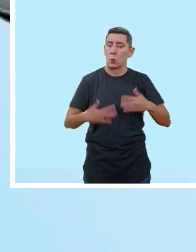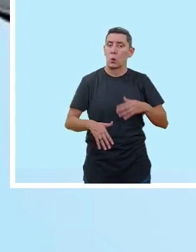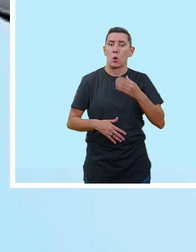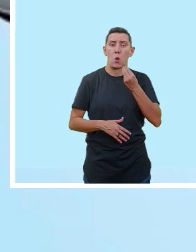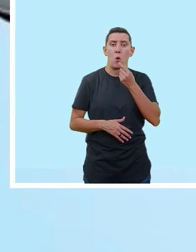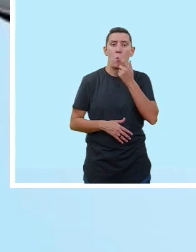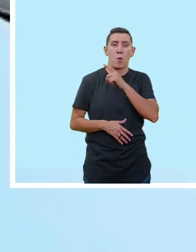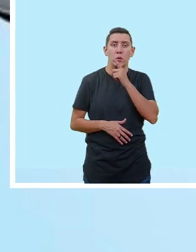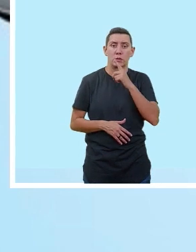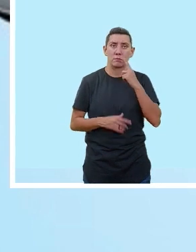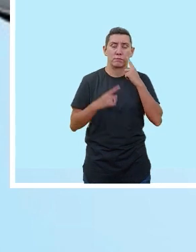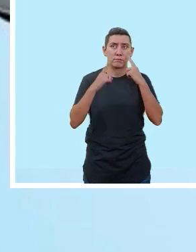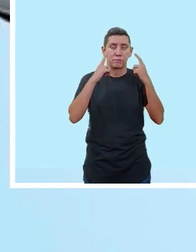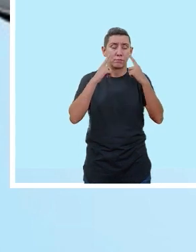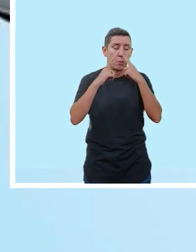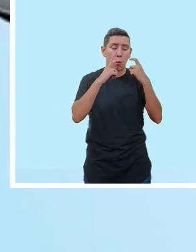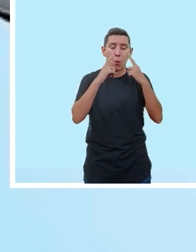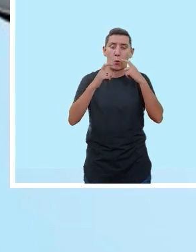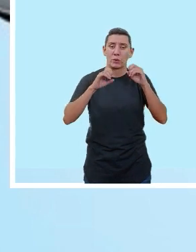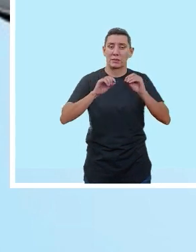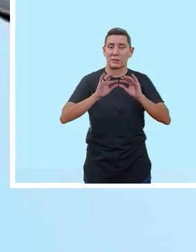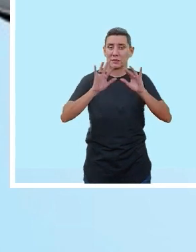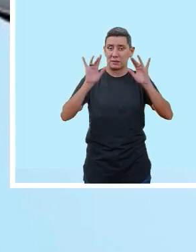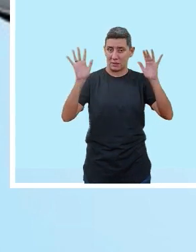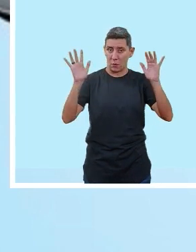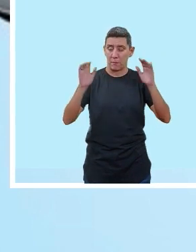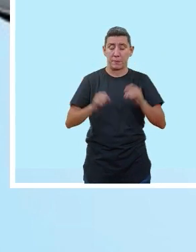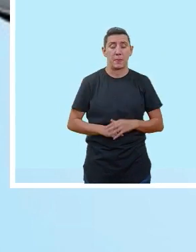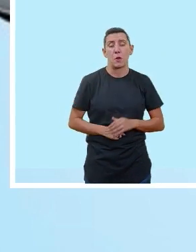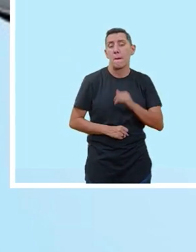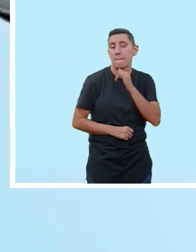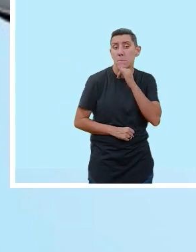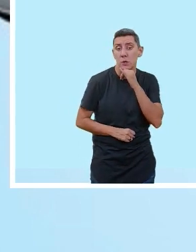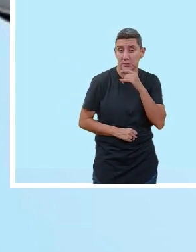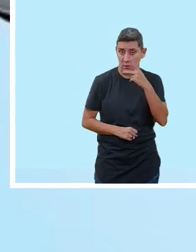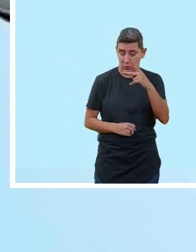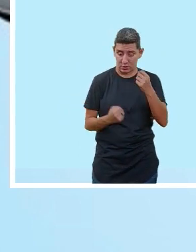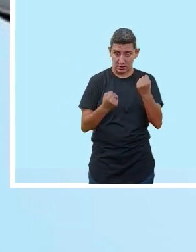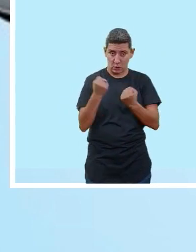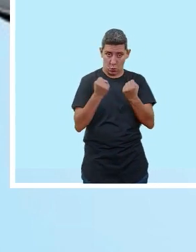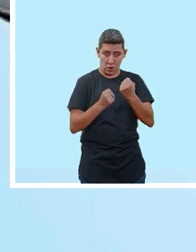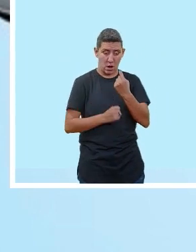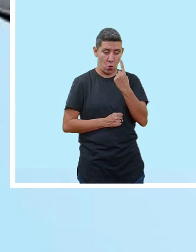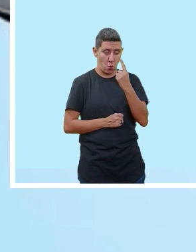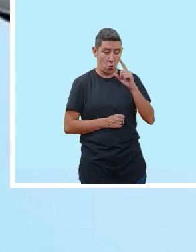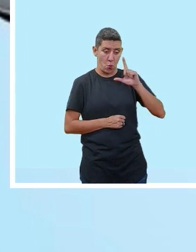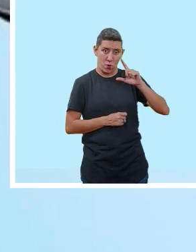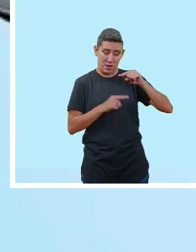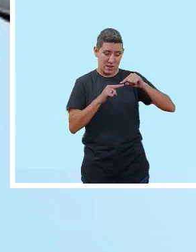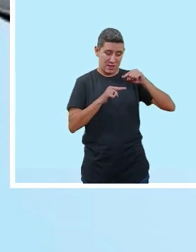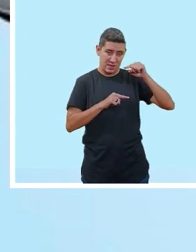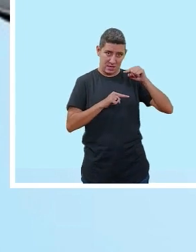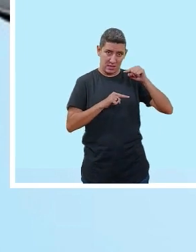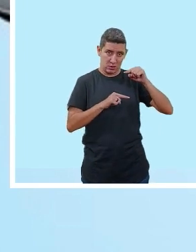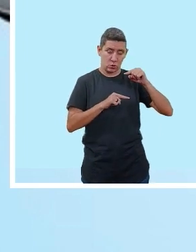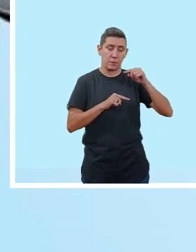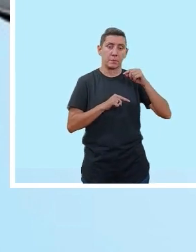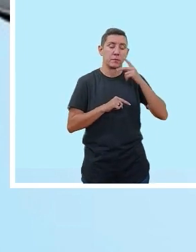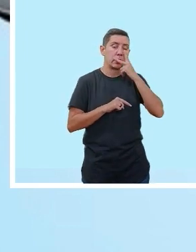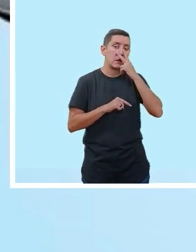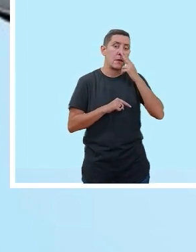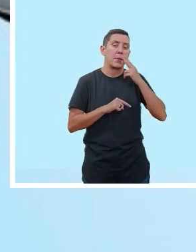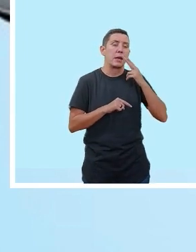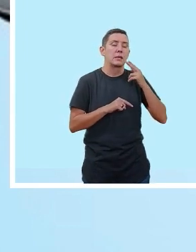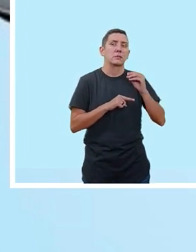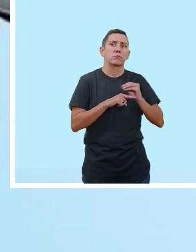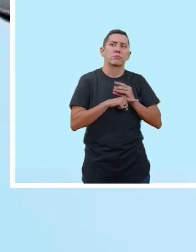nós podemos ver no quadro, que para cada litro de gasolina é o equivalente a 2,29 quilos de